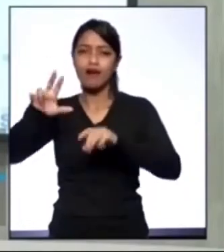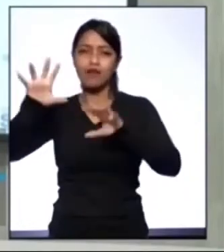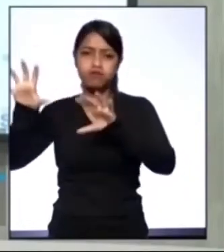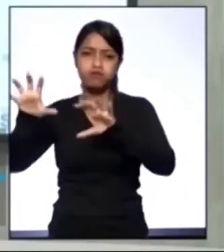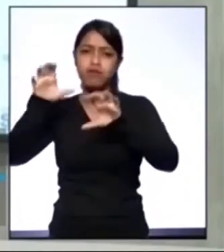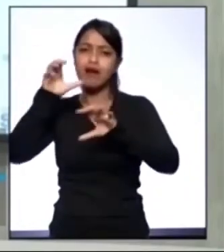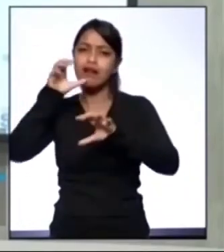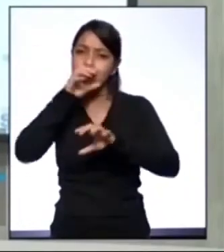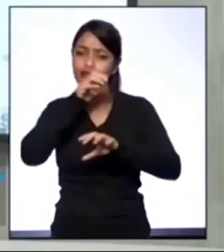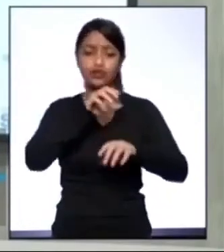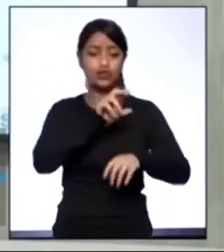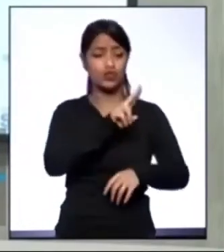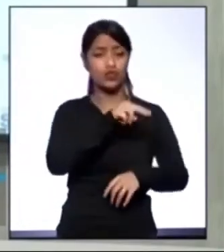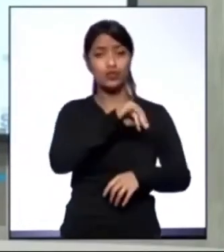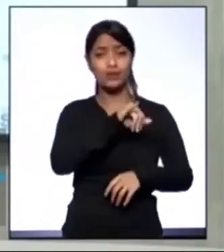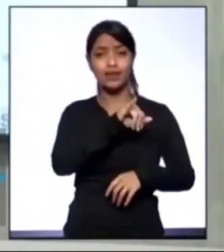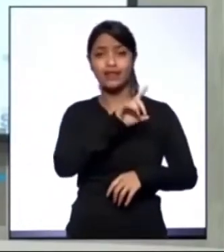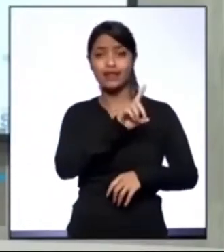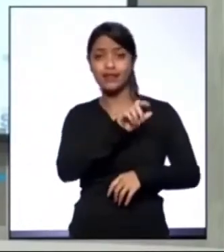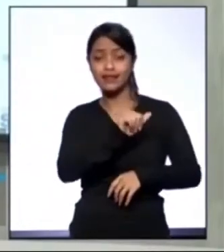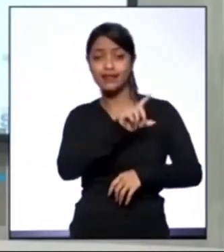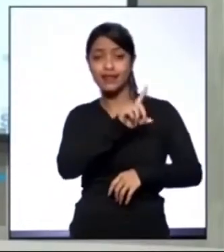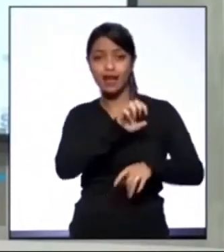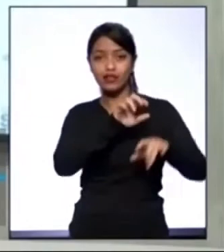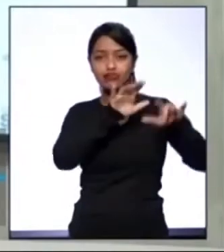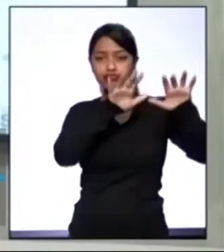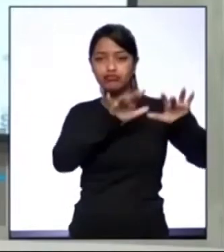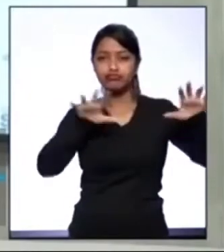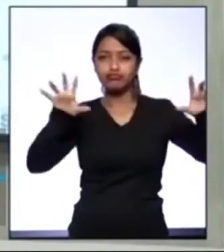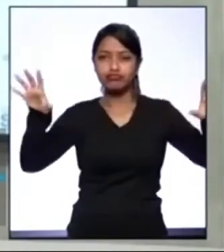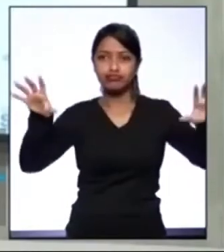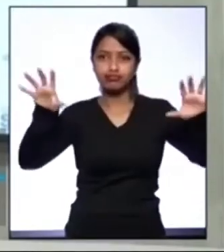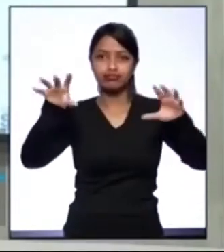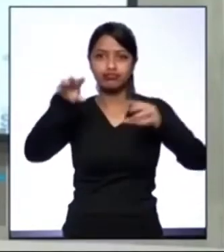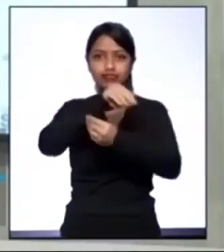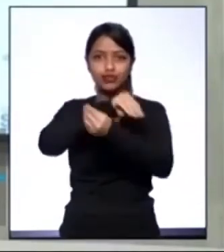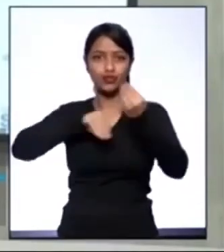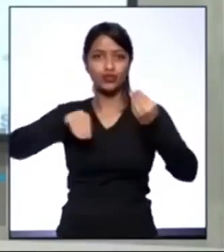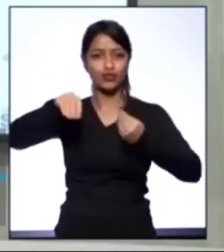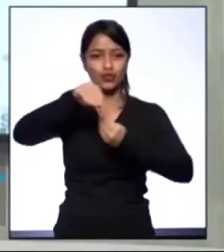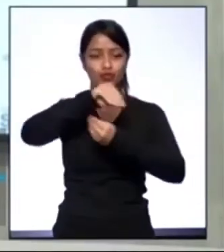amazônica. Beleza? É assim que aparece no vestibular, galera. Vamos seguir.